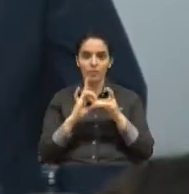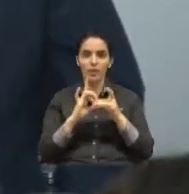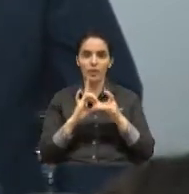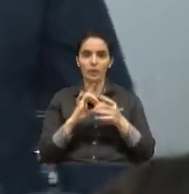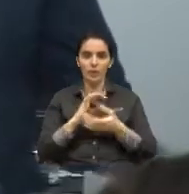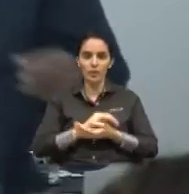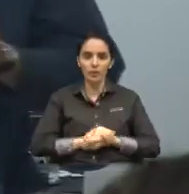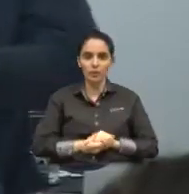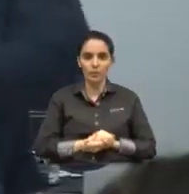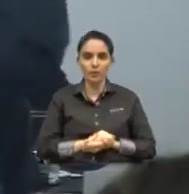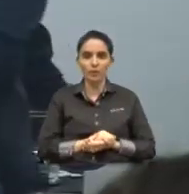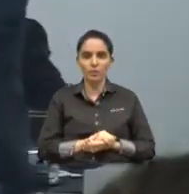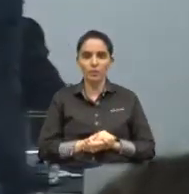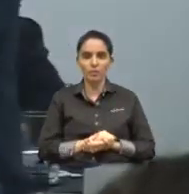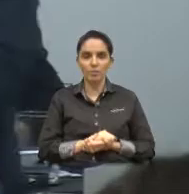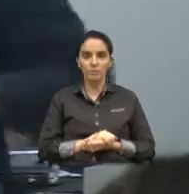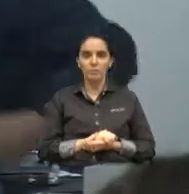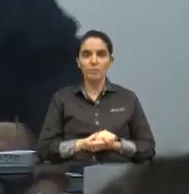vocês.